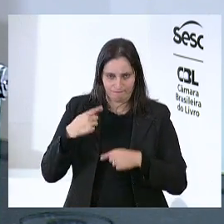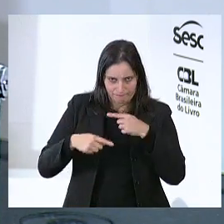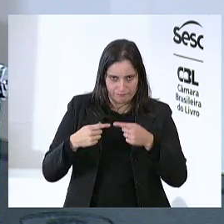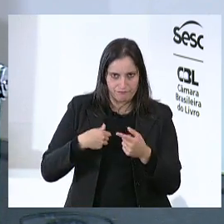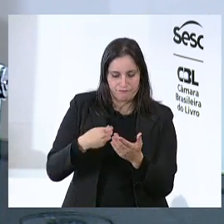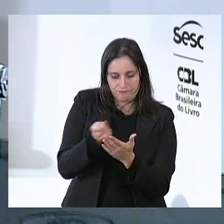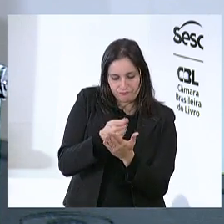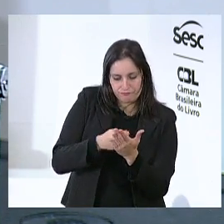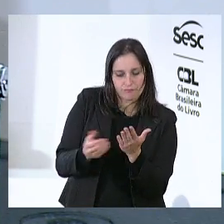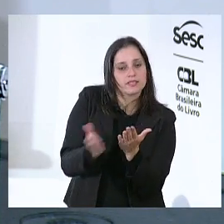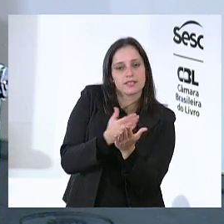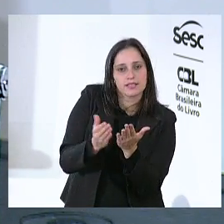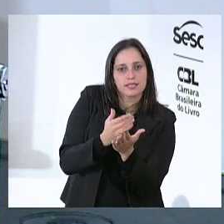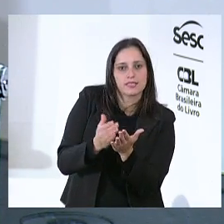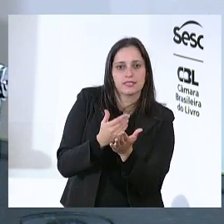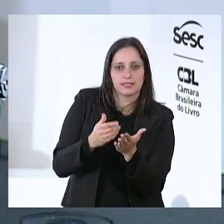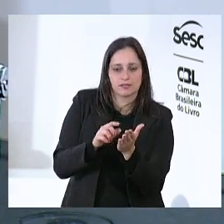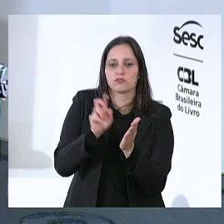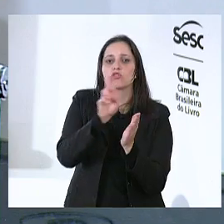né?